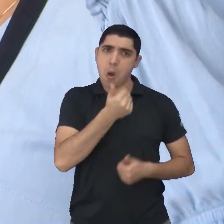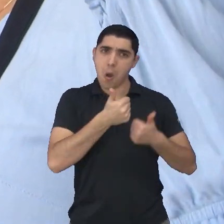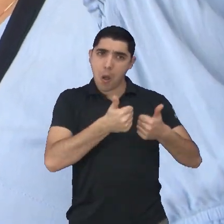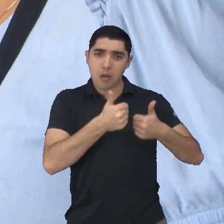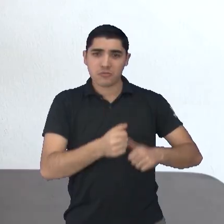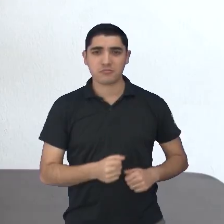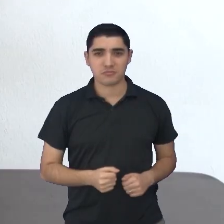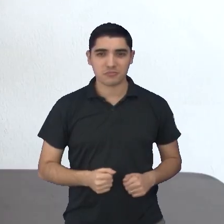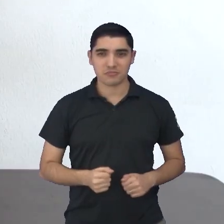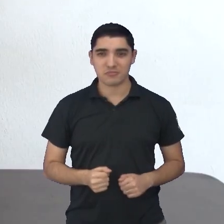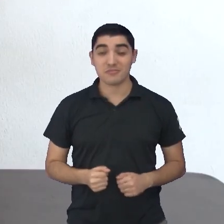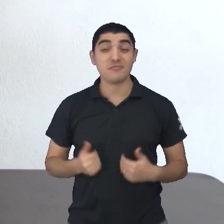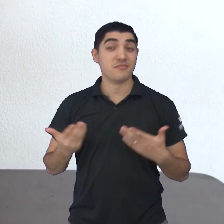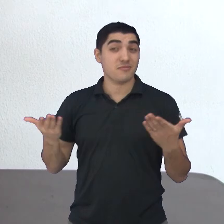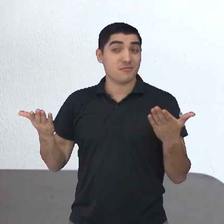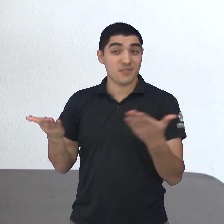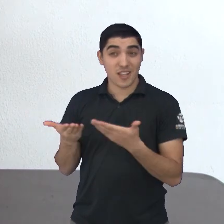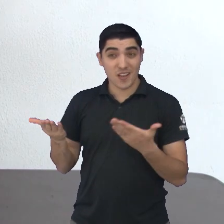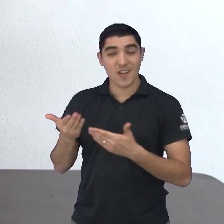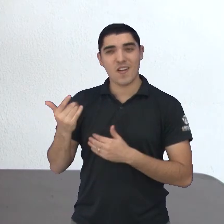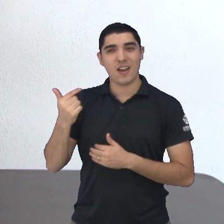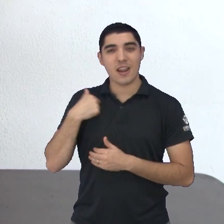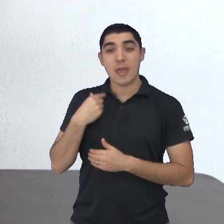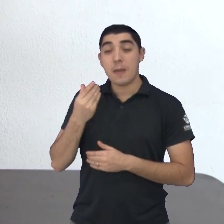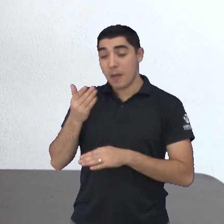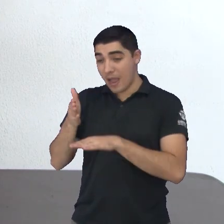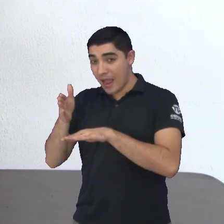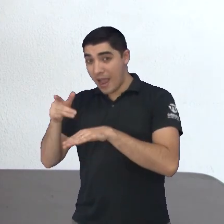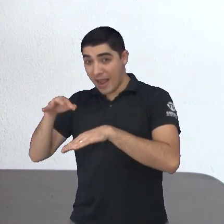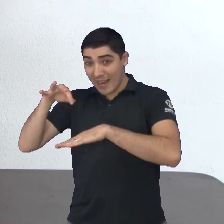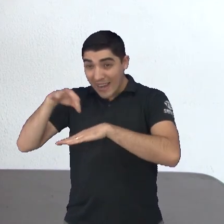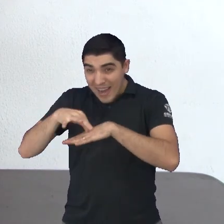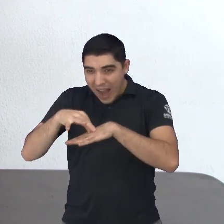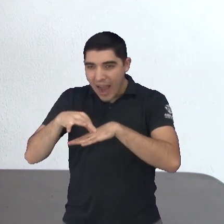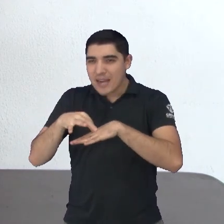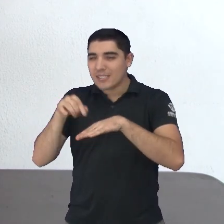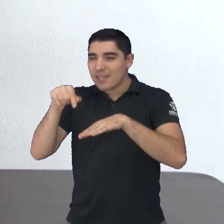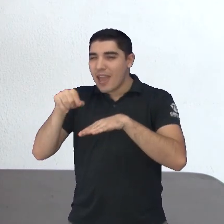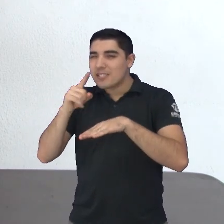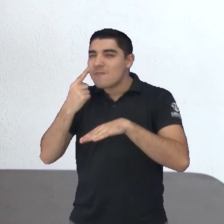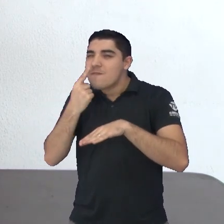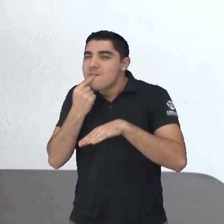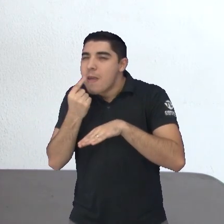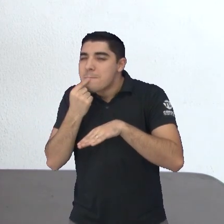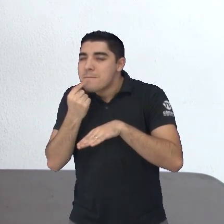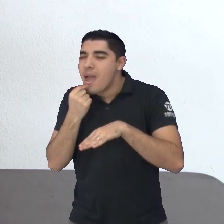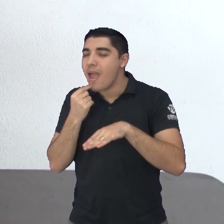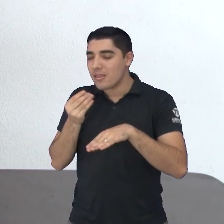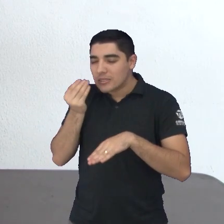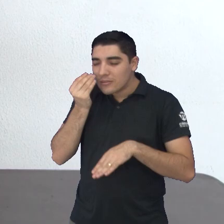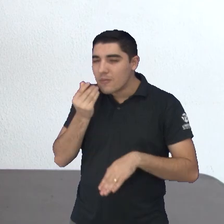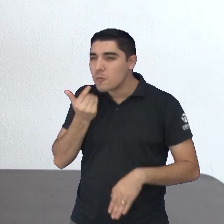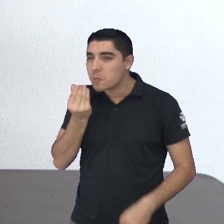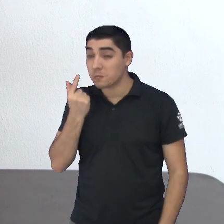churrasqueira? Agora é o momento da carne mal passada, aquela bem suculenta.